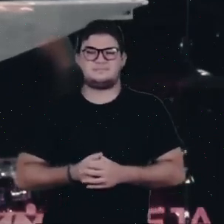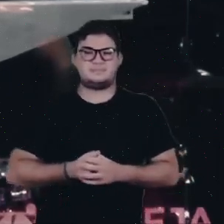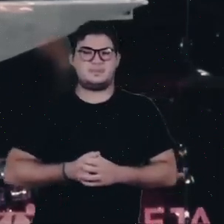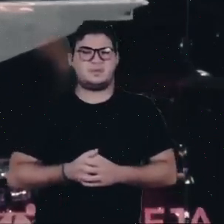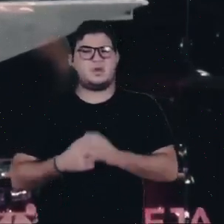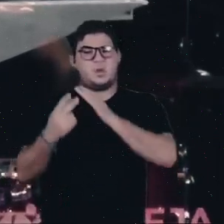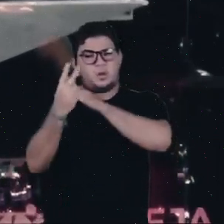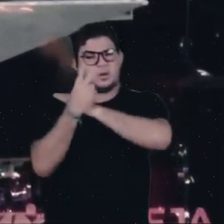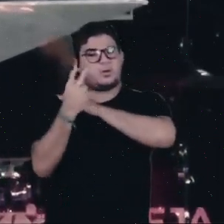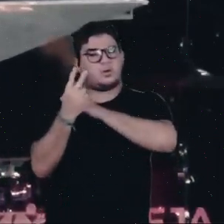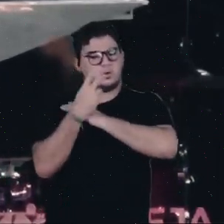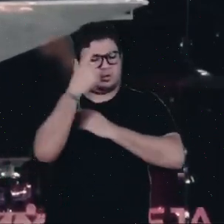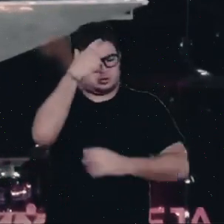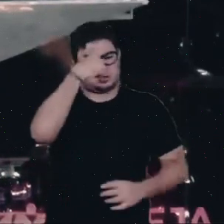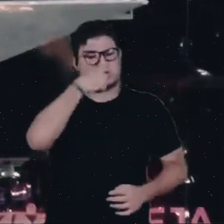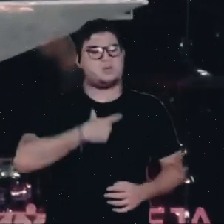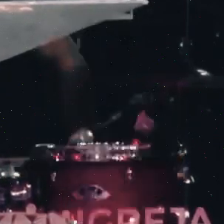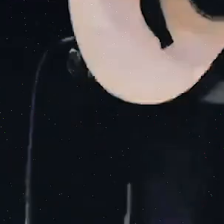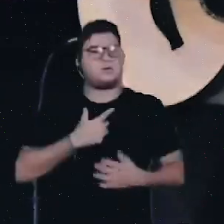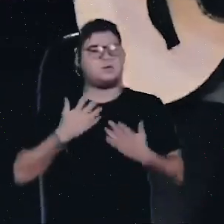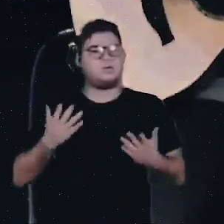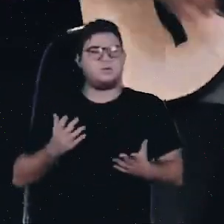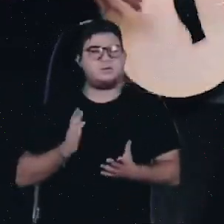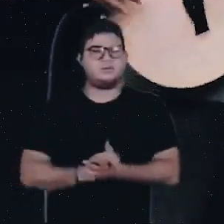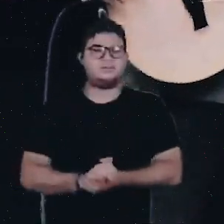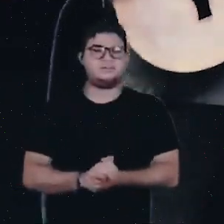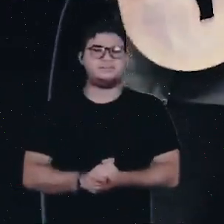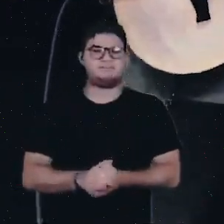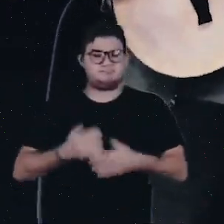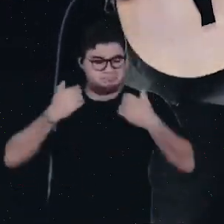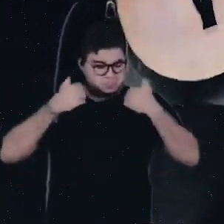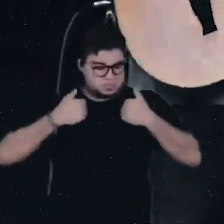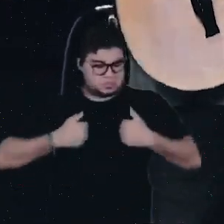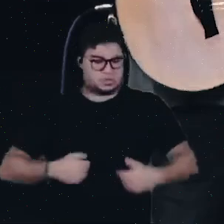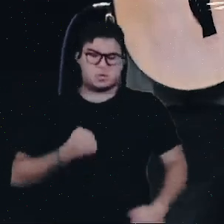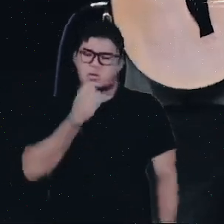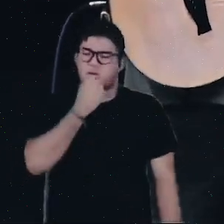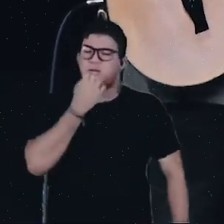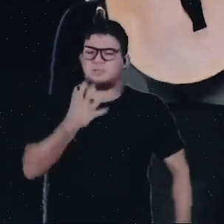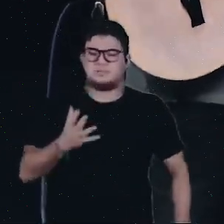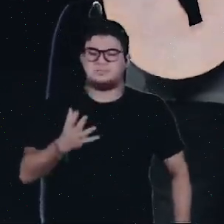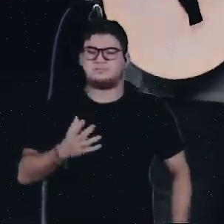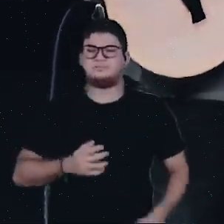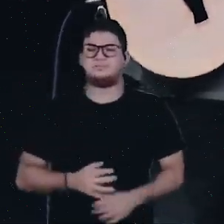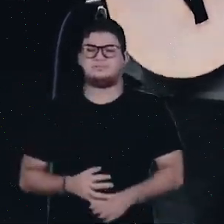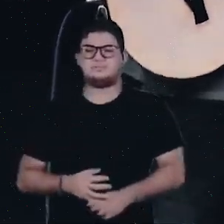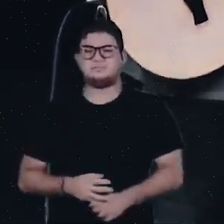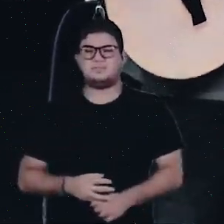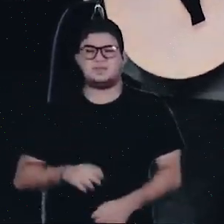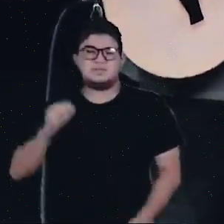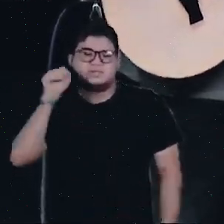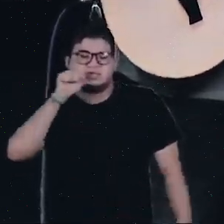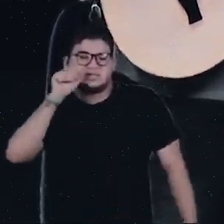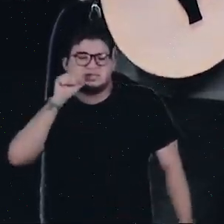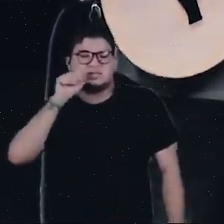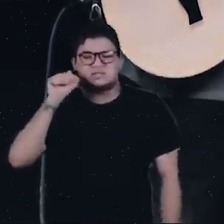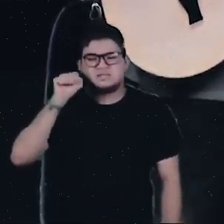Cuida da sua aparência. Veste bem, meu filho. Escova os